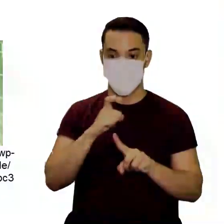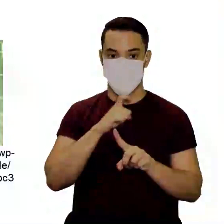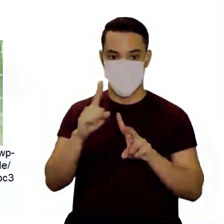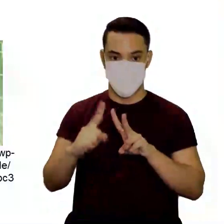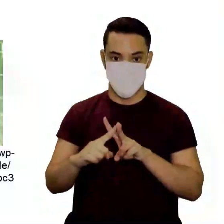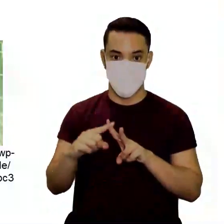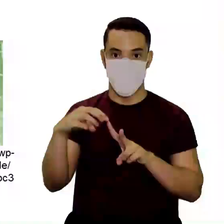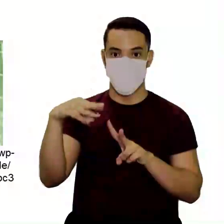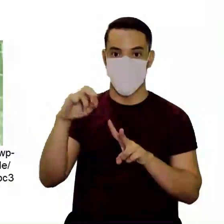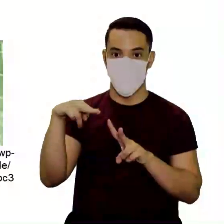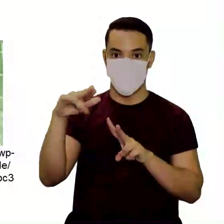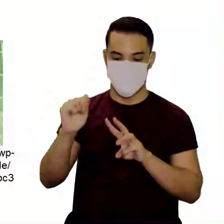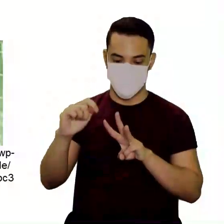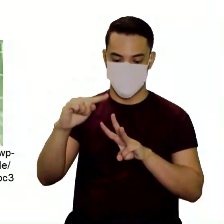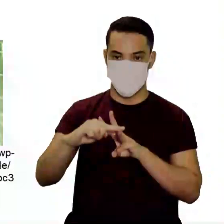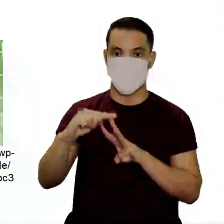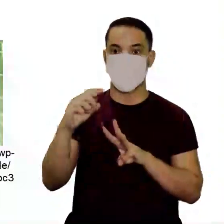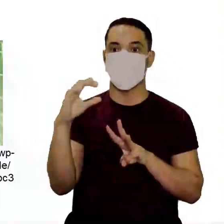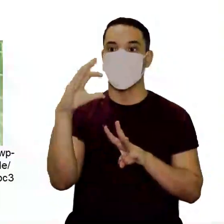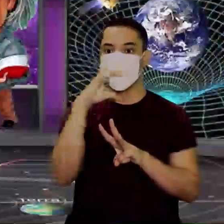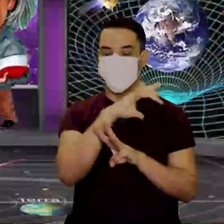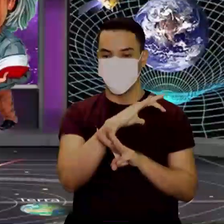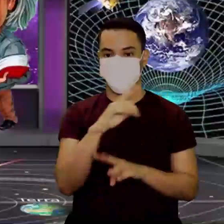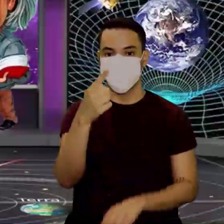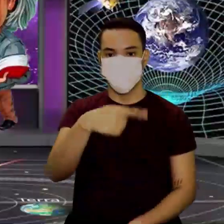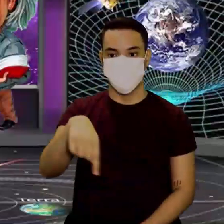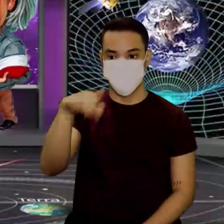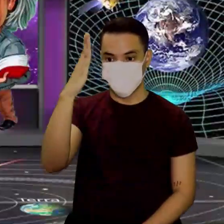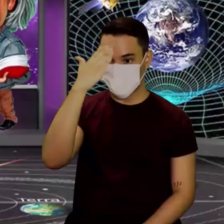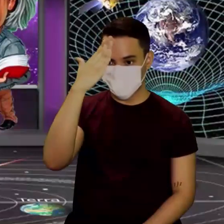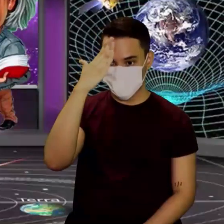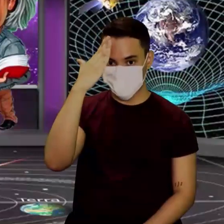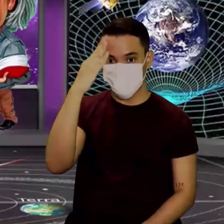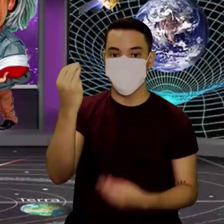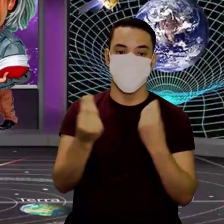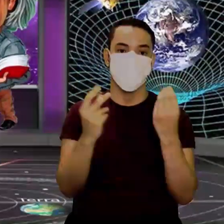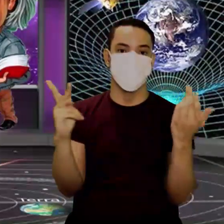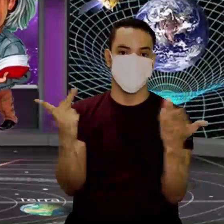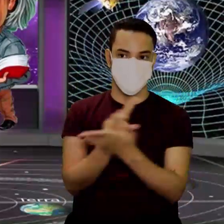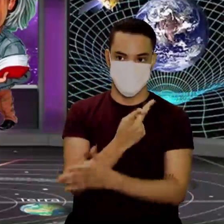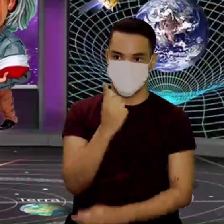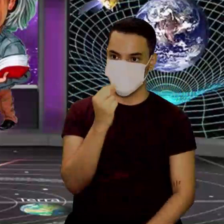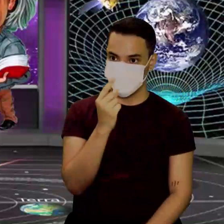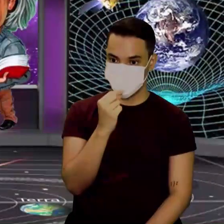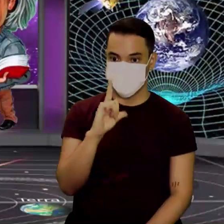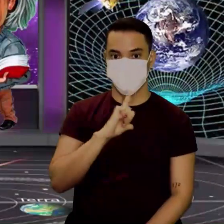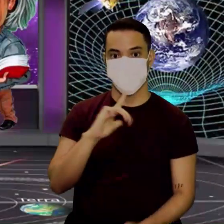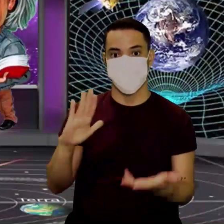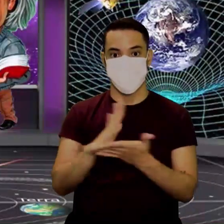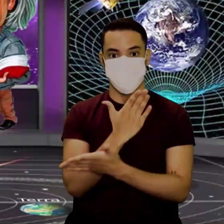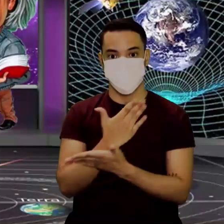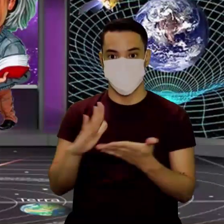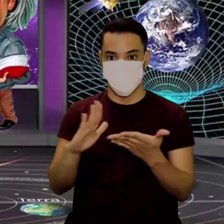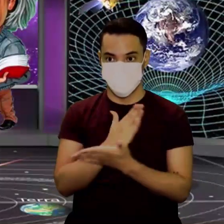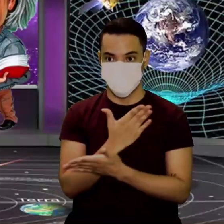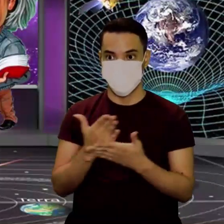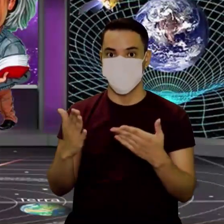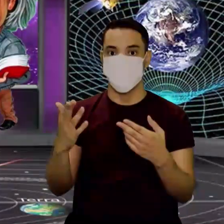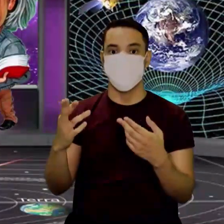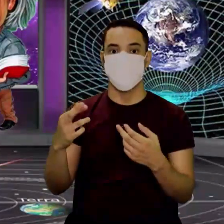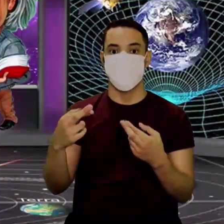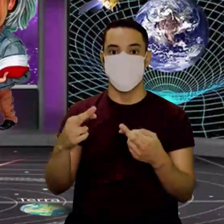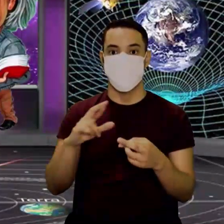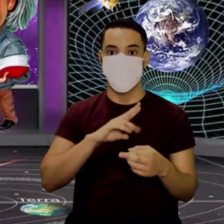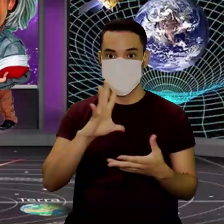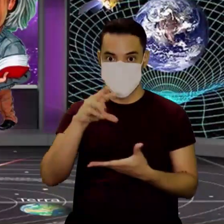morna e quente. Então, vocês sabem o seguinte: para você aquecer a água, existem algumas resistências. Então, se você for